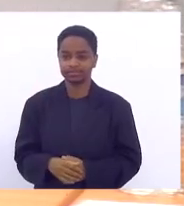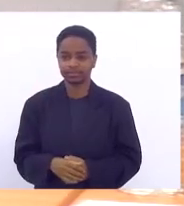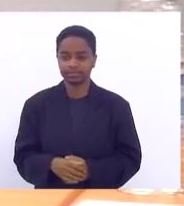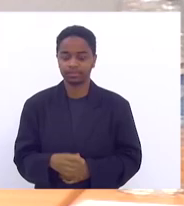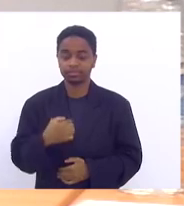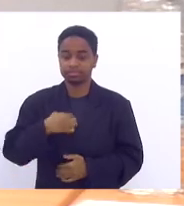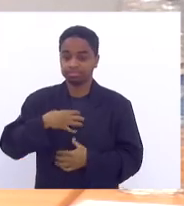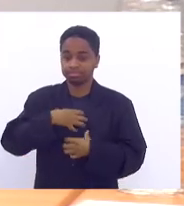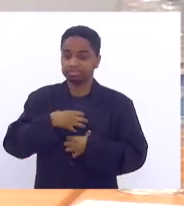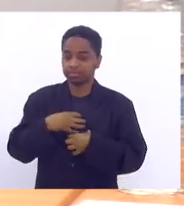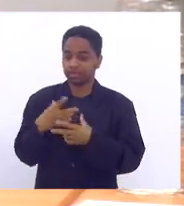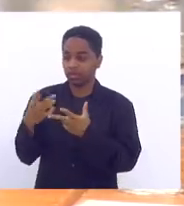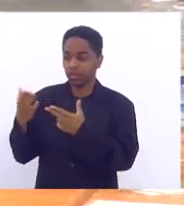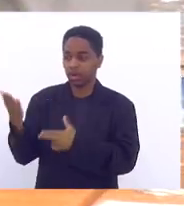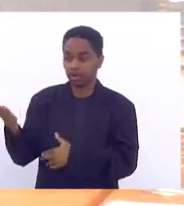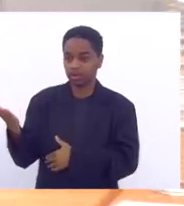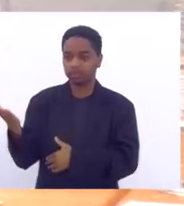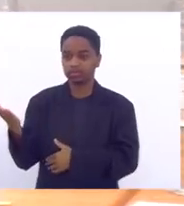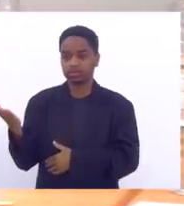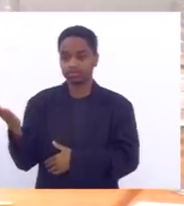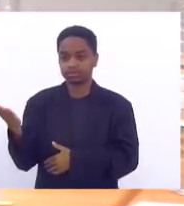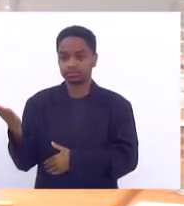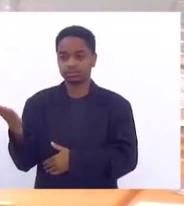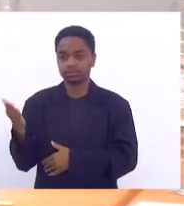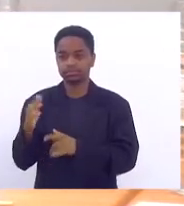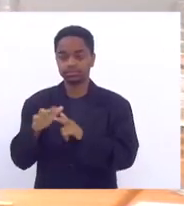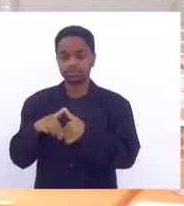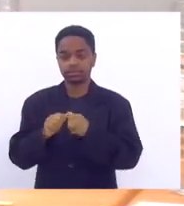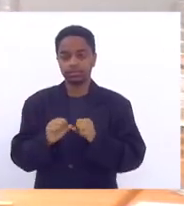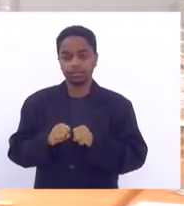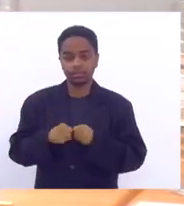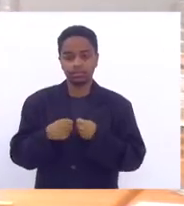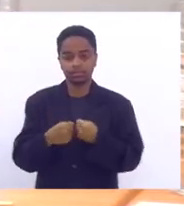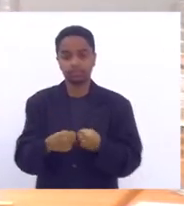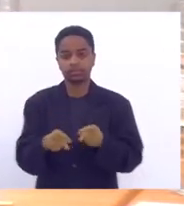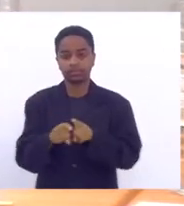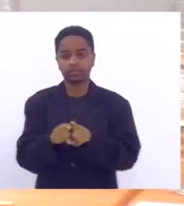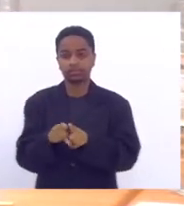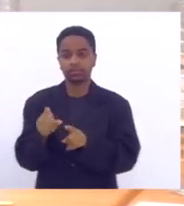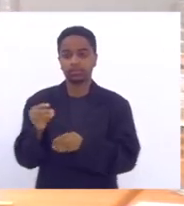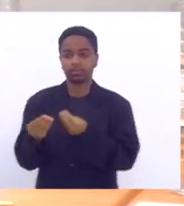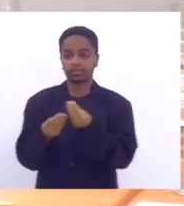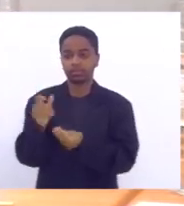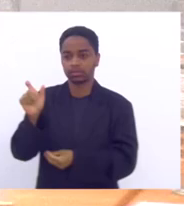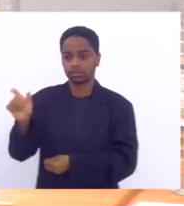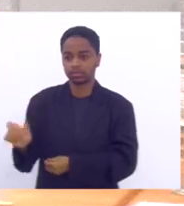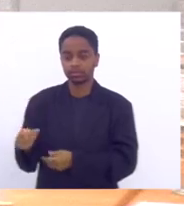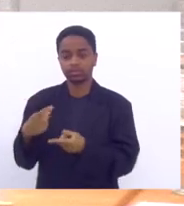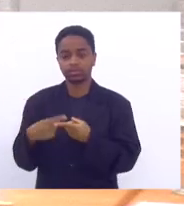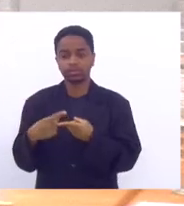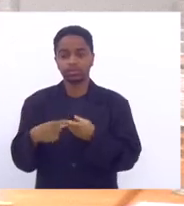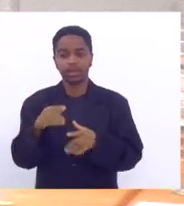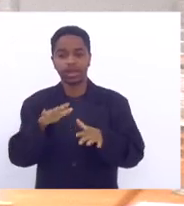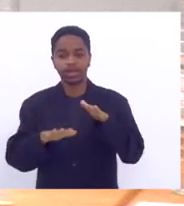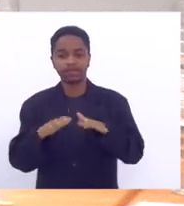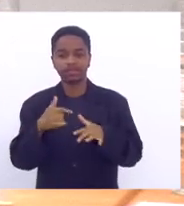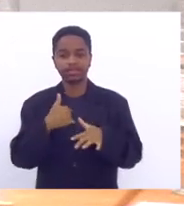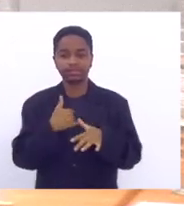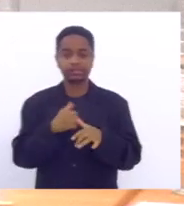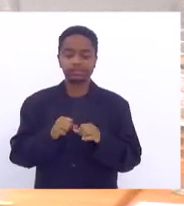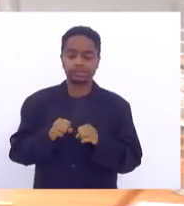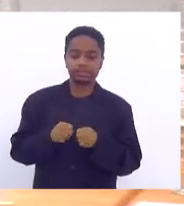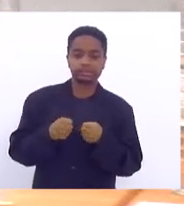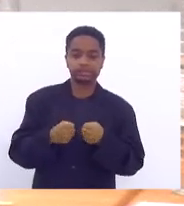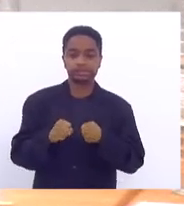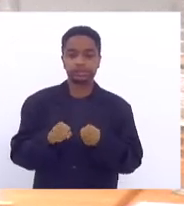mesmo sentimento pelo senhor pela sua dedicação pela pessoa que o senhor é por isso que às vezes eu fico l aurindo